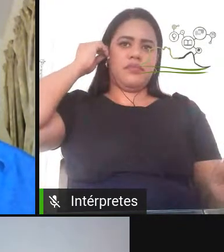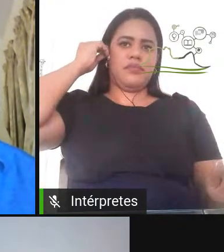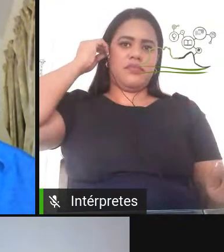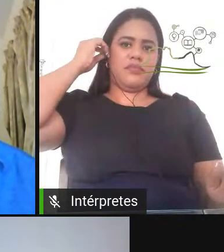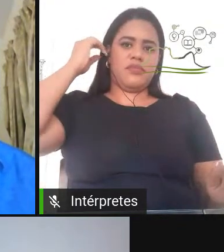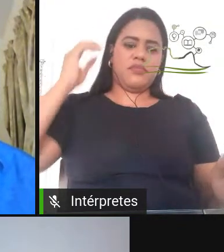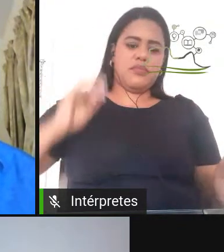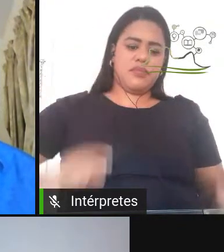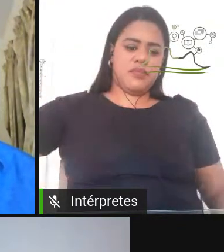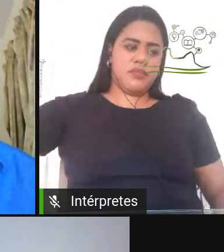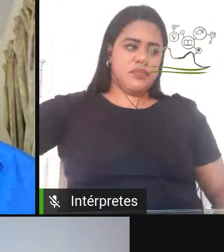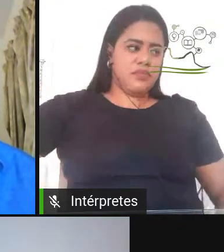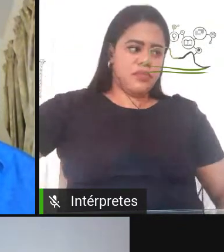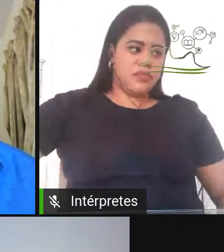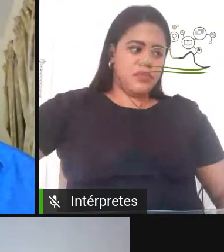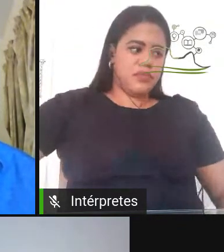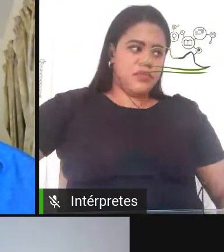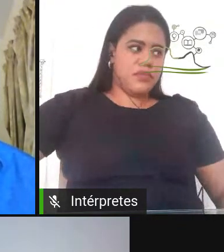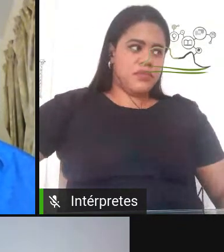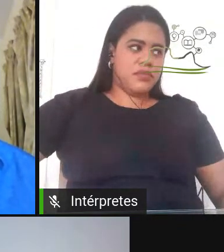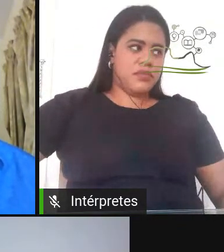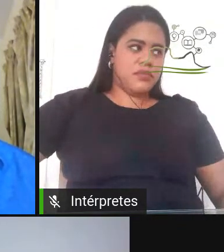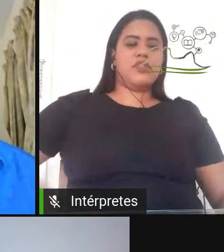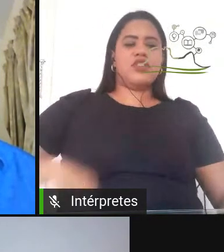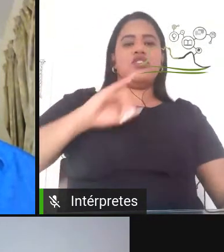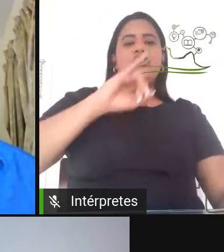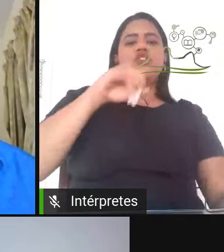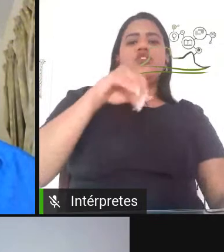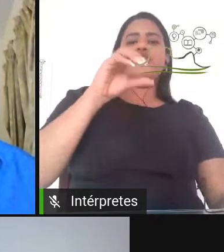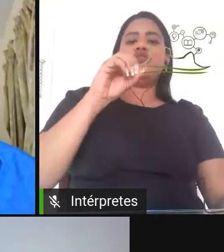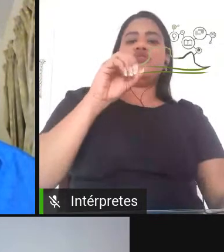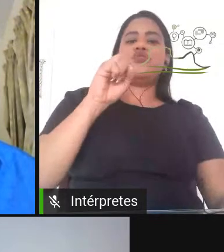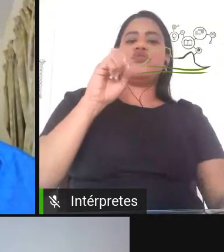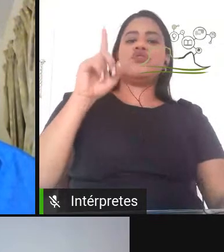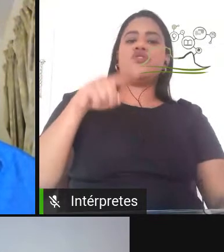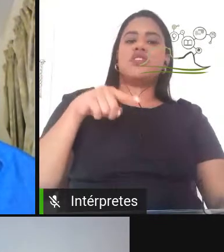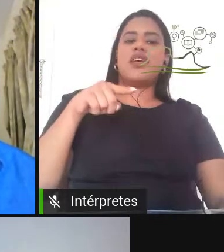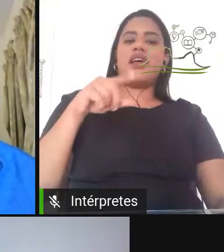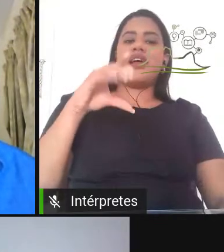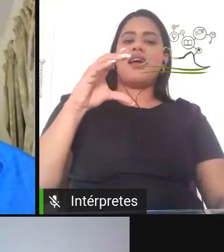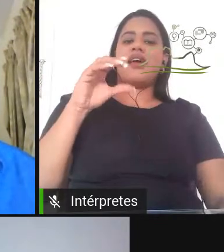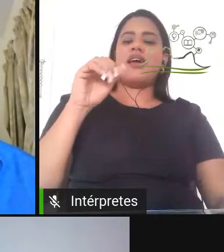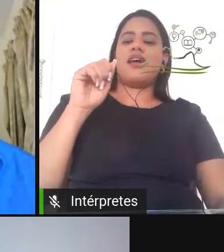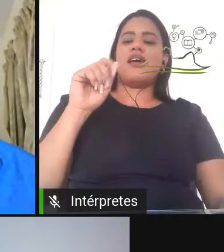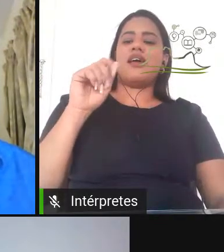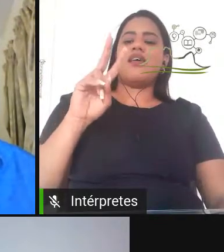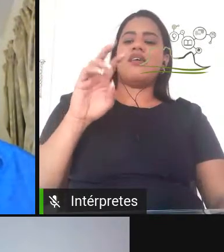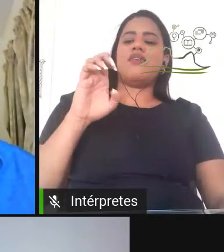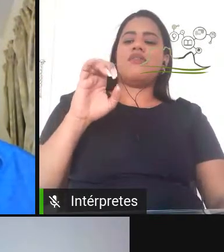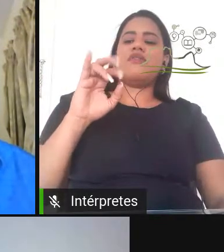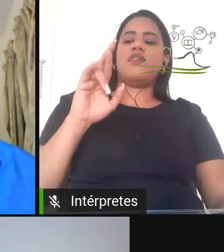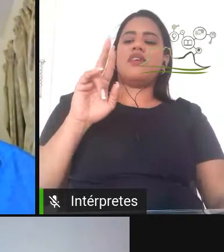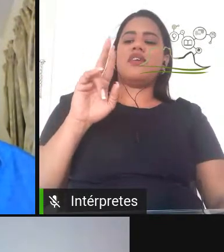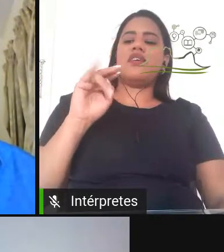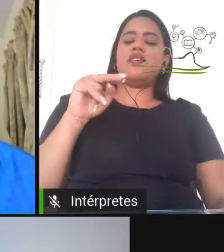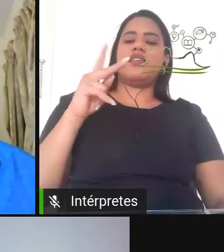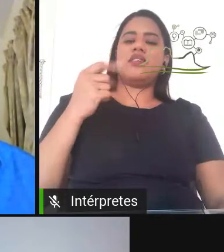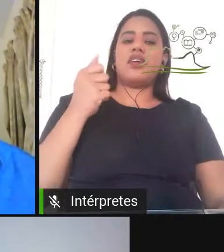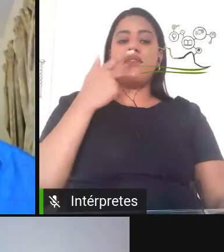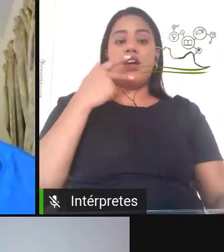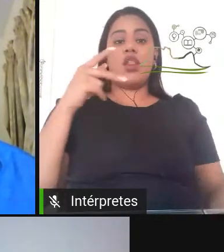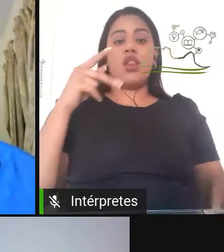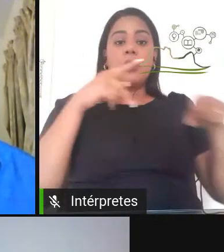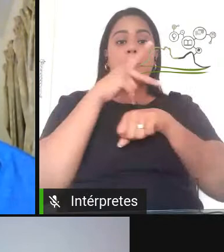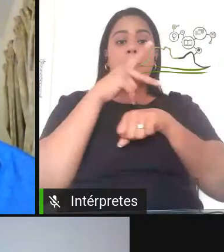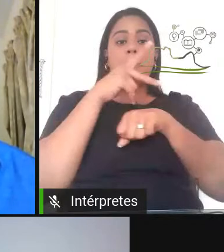verso, poema de futuro cidadão, vim do país, de uma nação que ainda não existe, né? E eu acho que todos